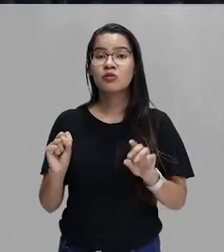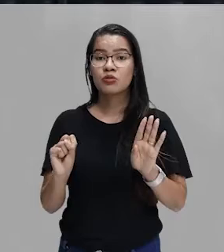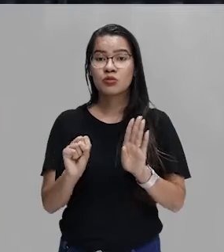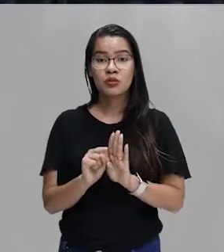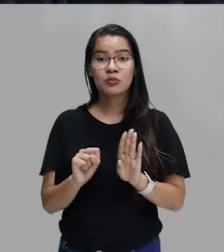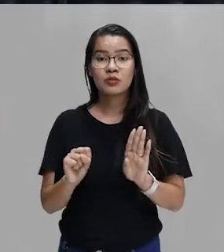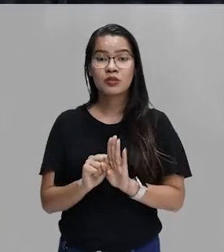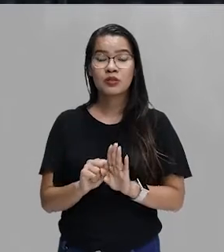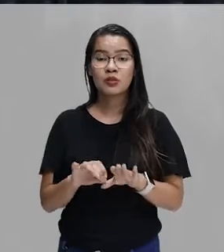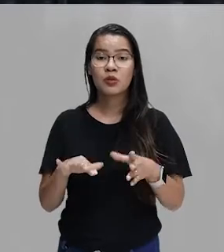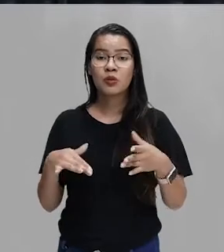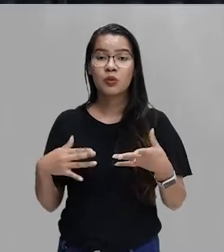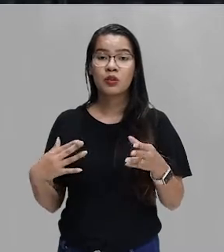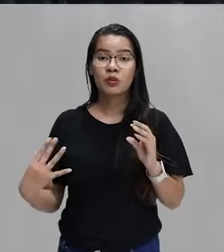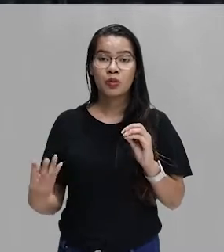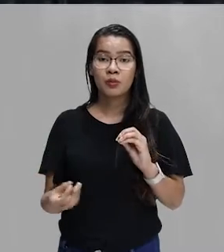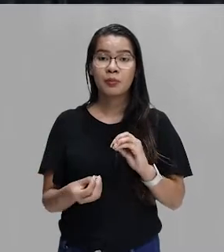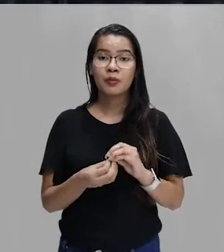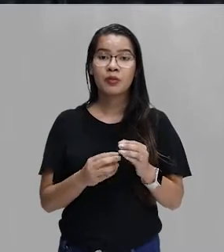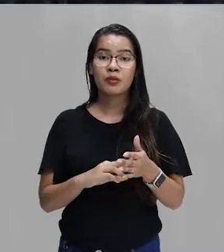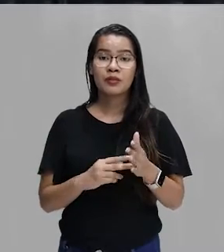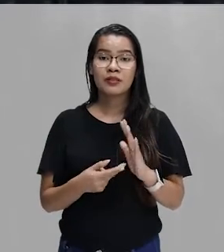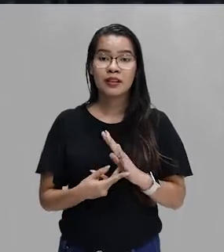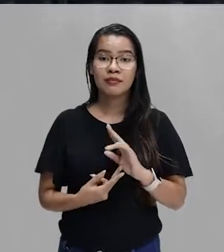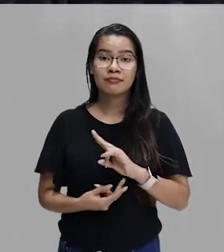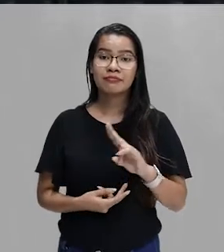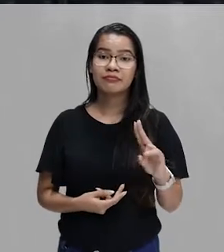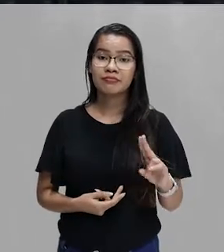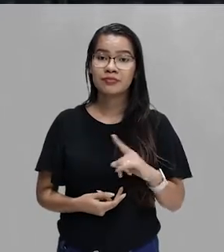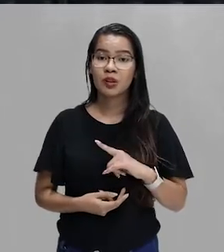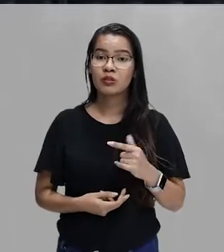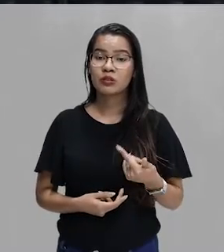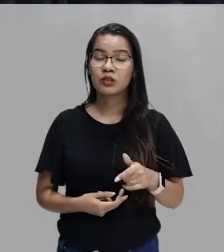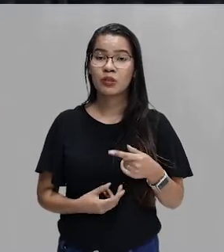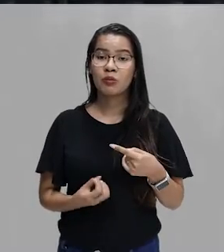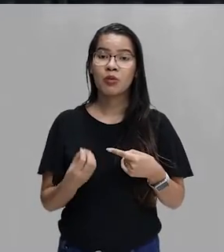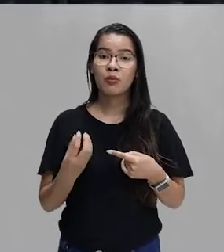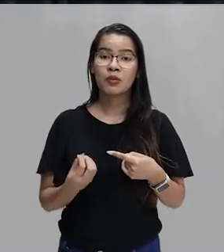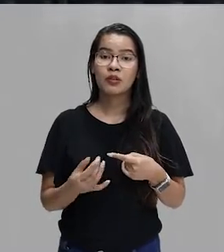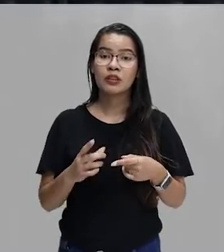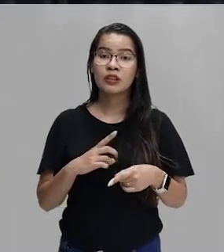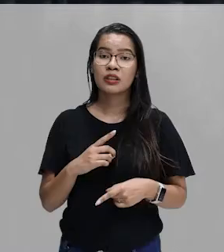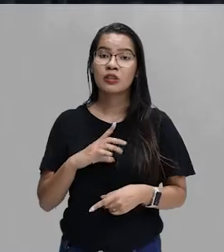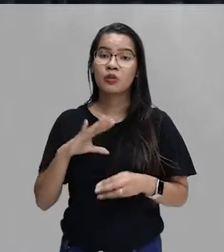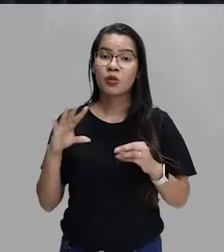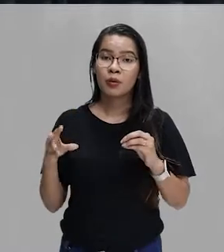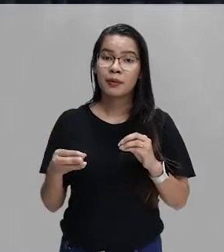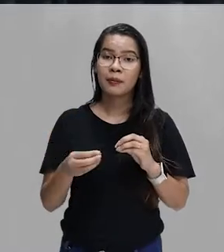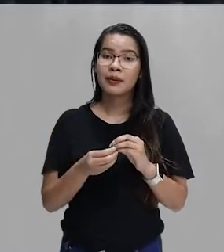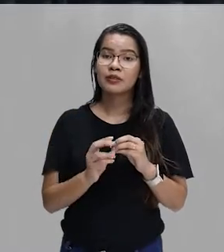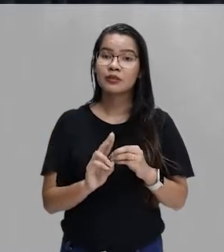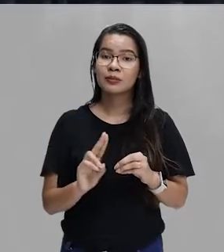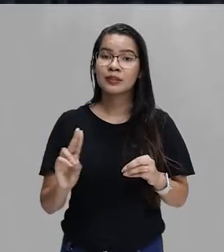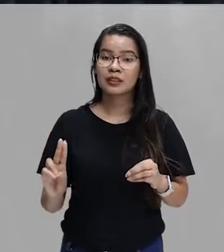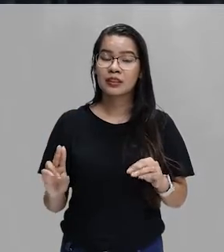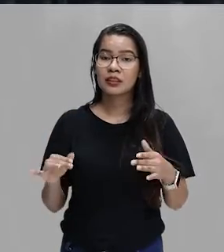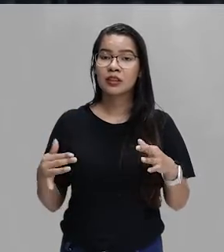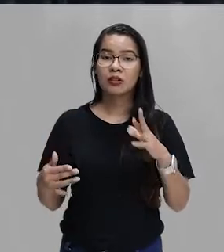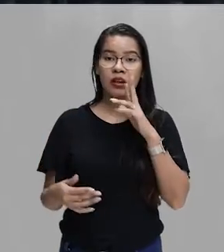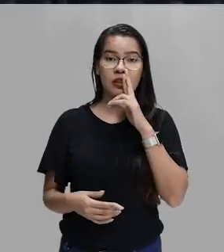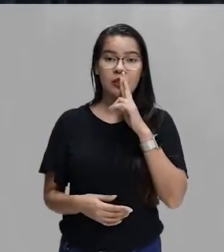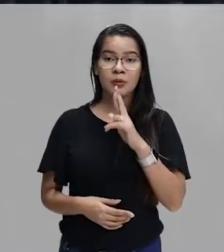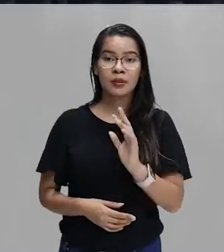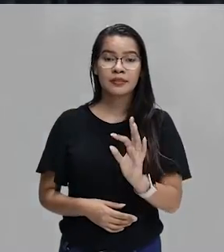quando eu complemento o sentido do nome, eu não tenho um objeto, eu tenho um complemento nominal.